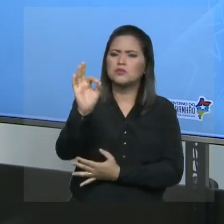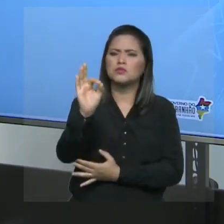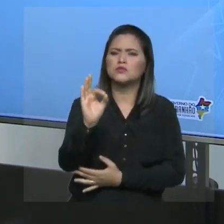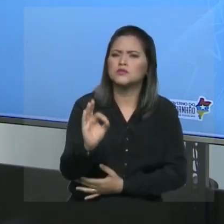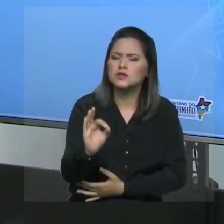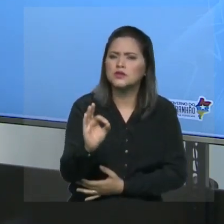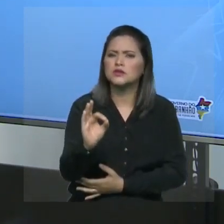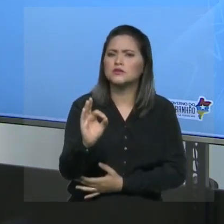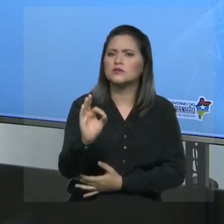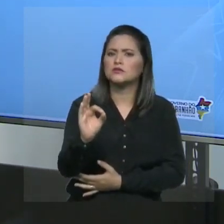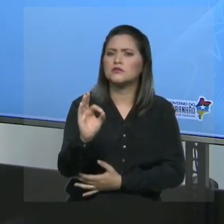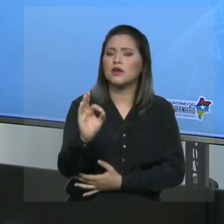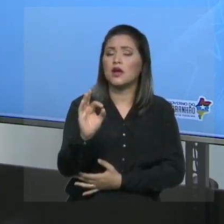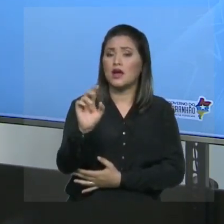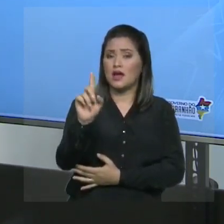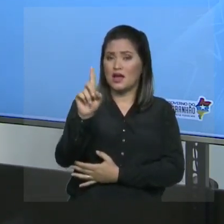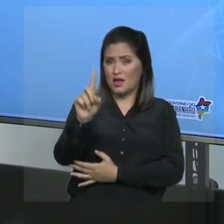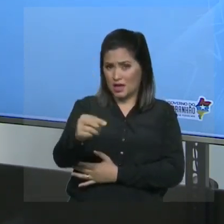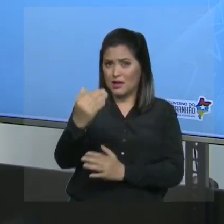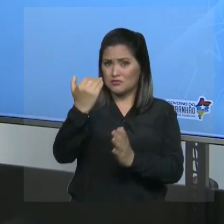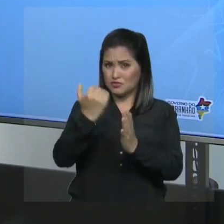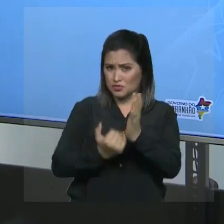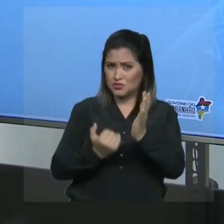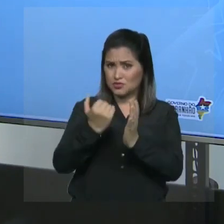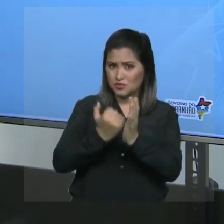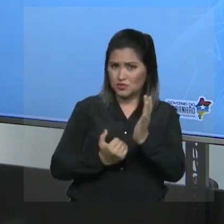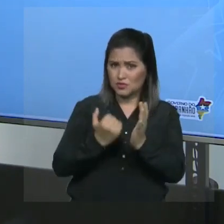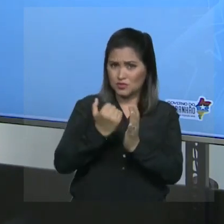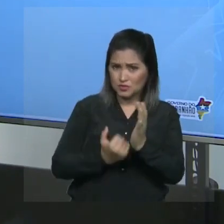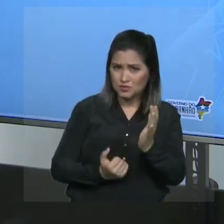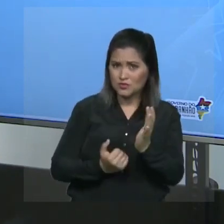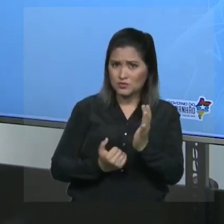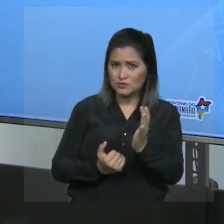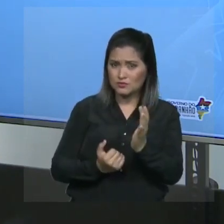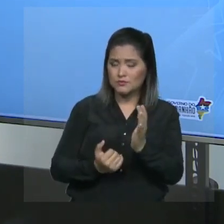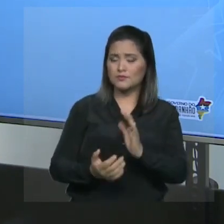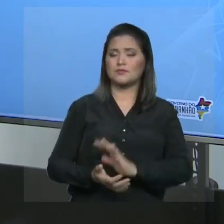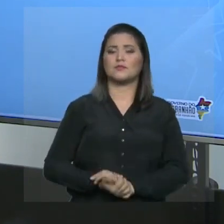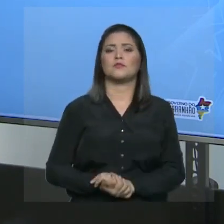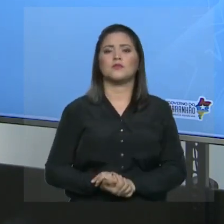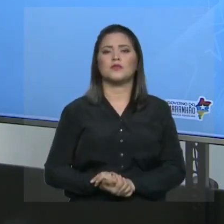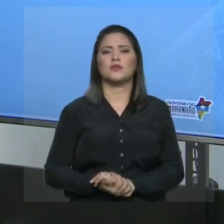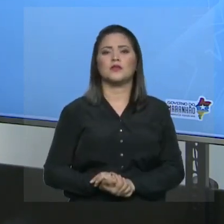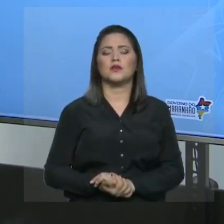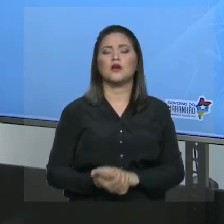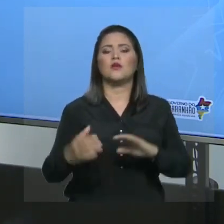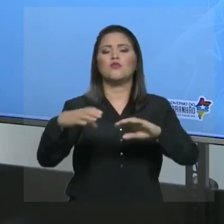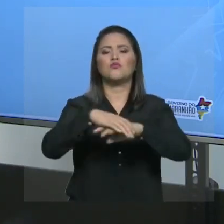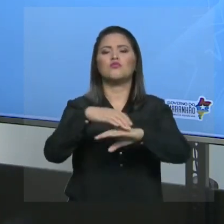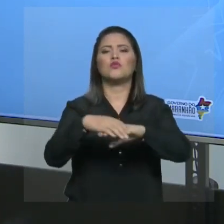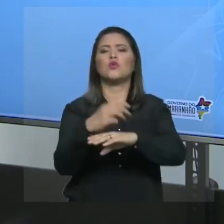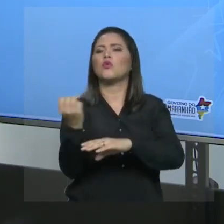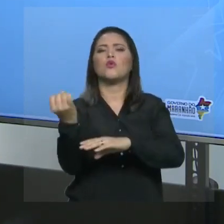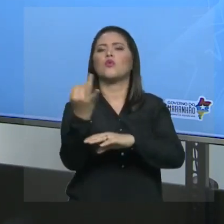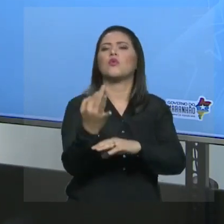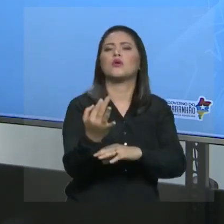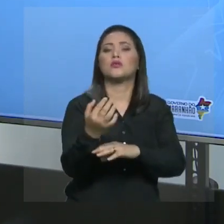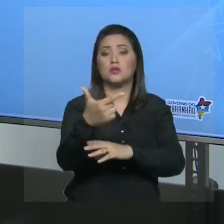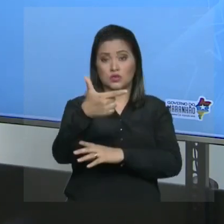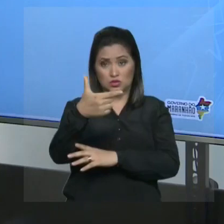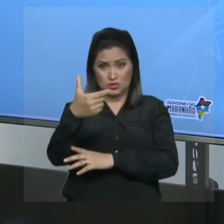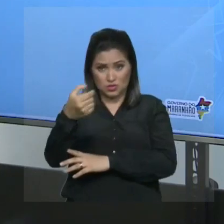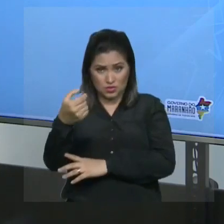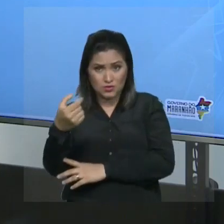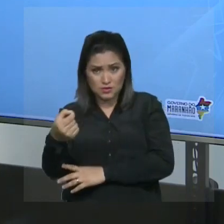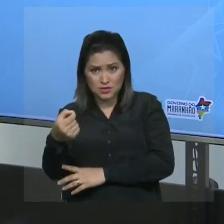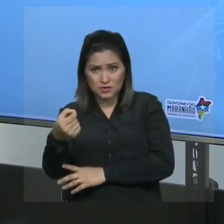por cento esse 10 reais é em relação ao 200? Turma, o 10 reais é uma